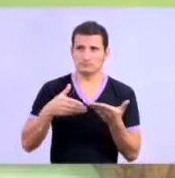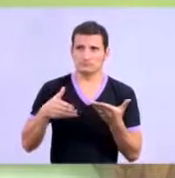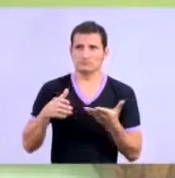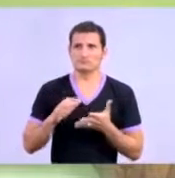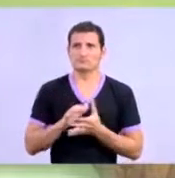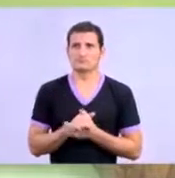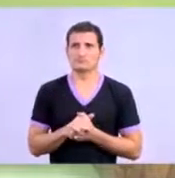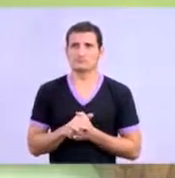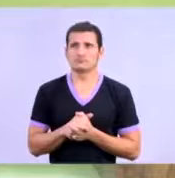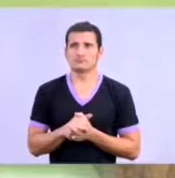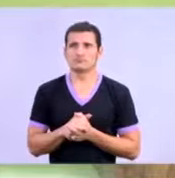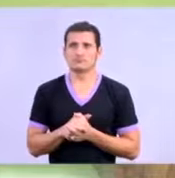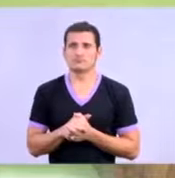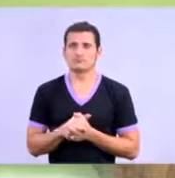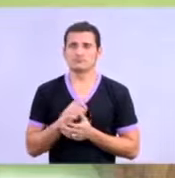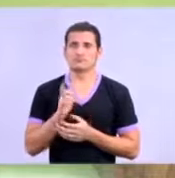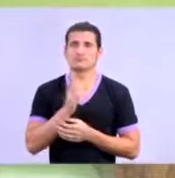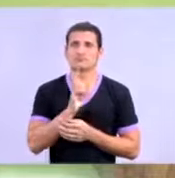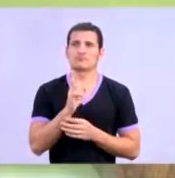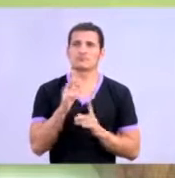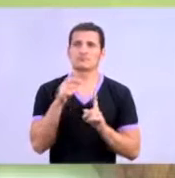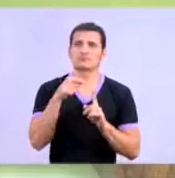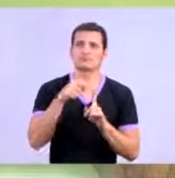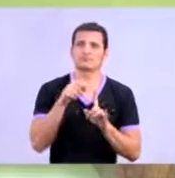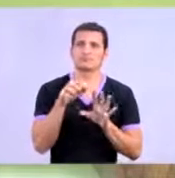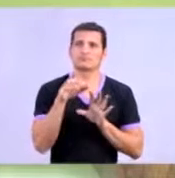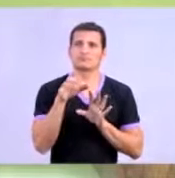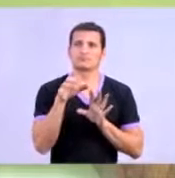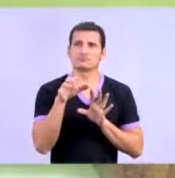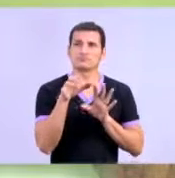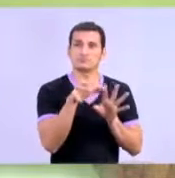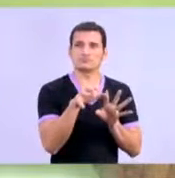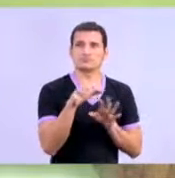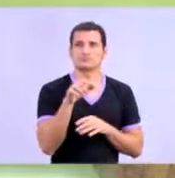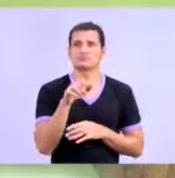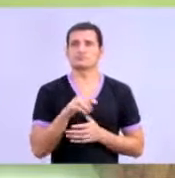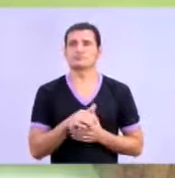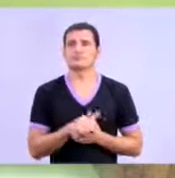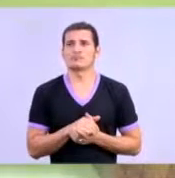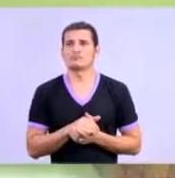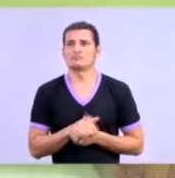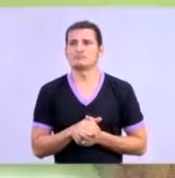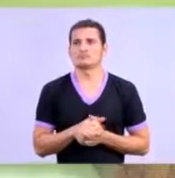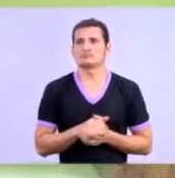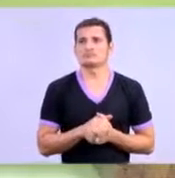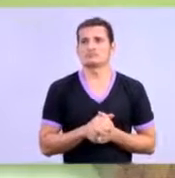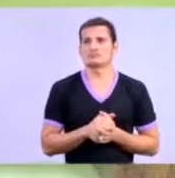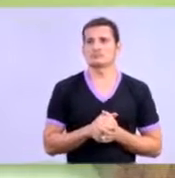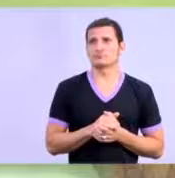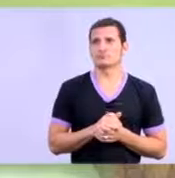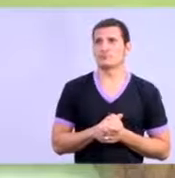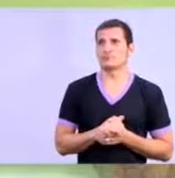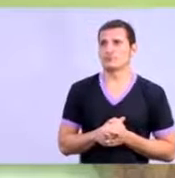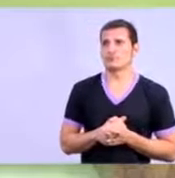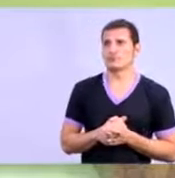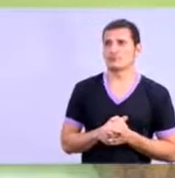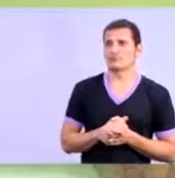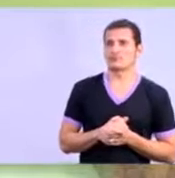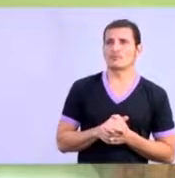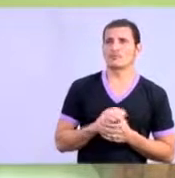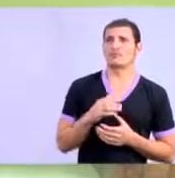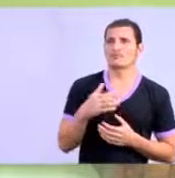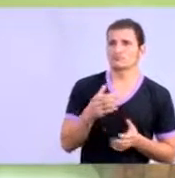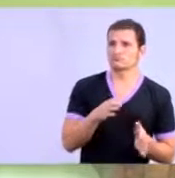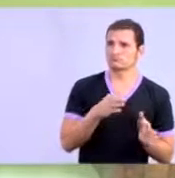são indicadas para colocar como característica desses elementos, tá? Então, nós vamos ver mais aí do decorrer da